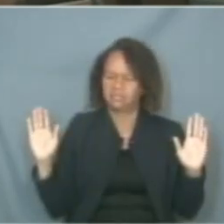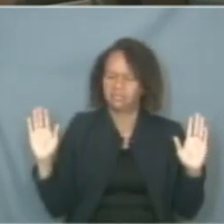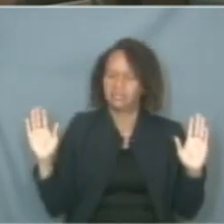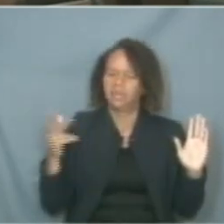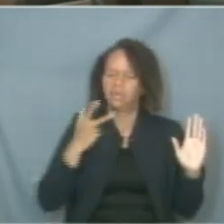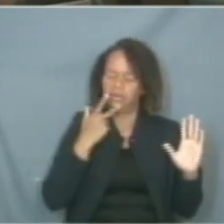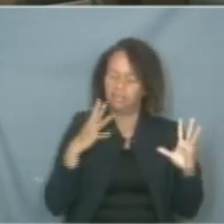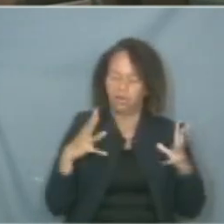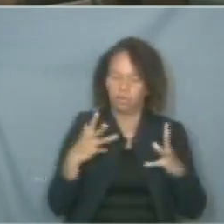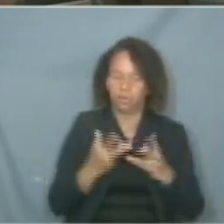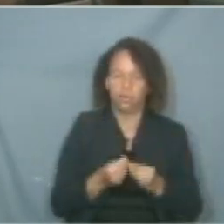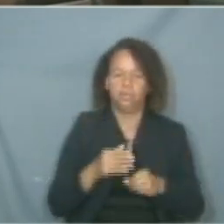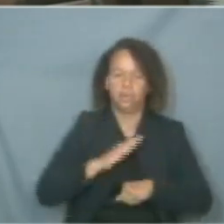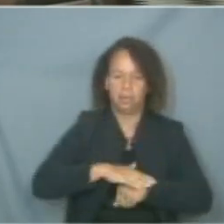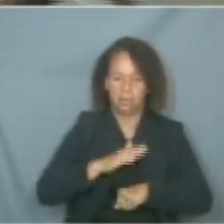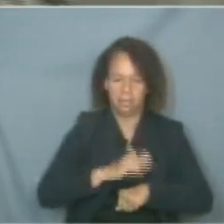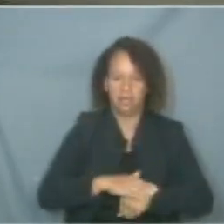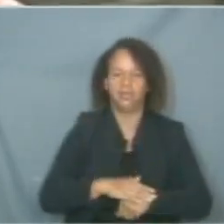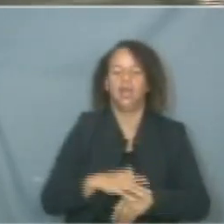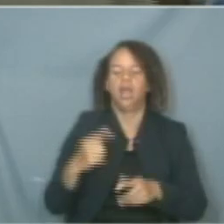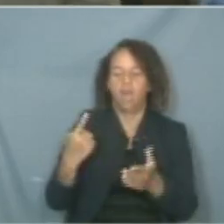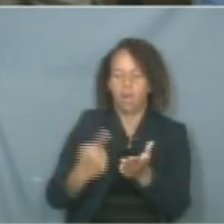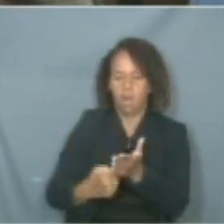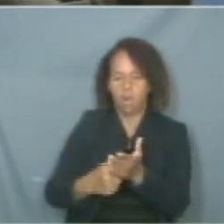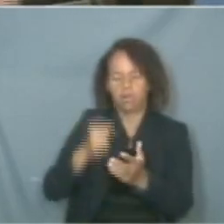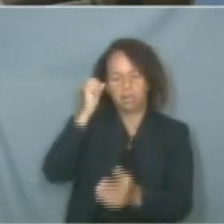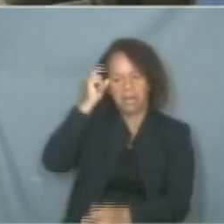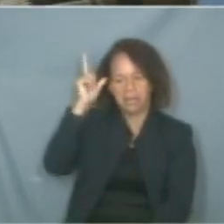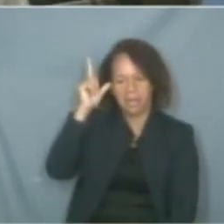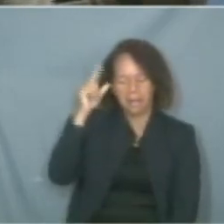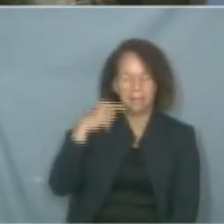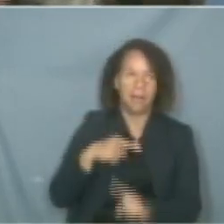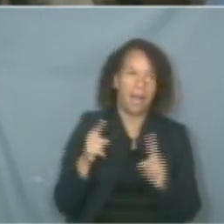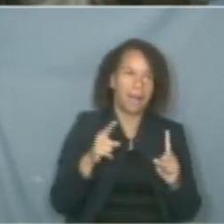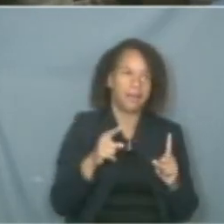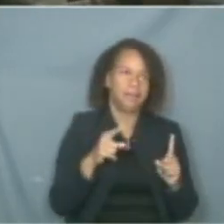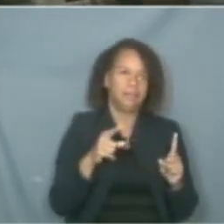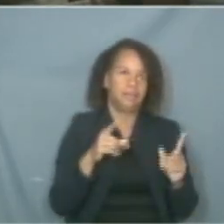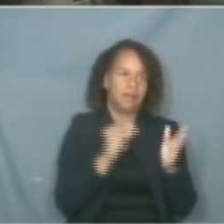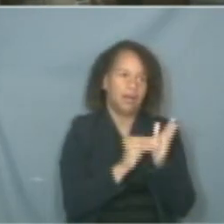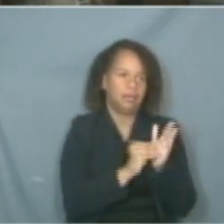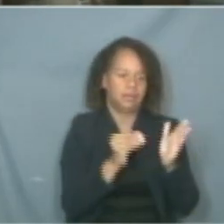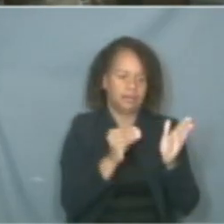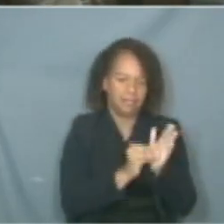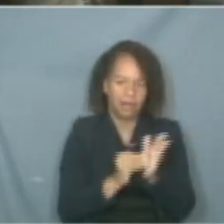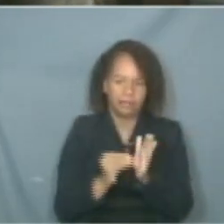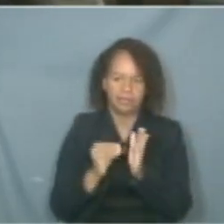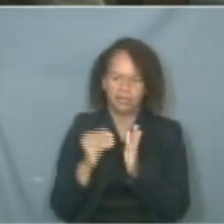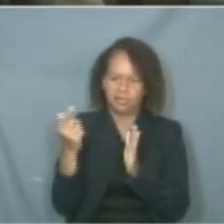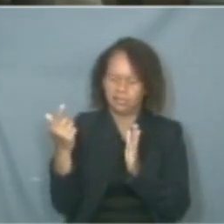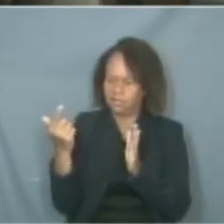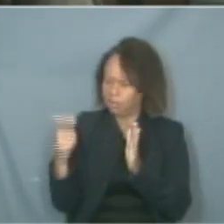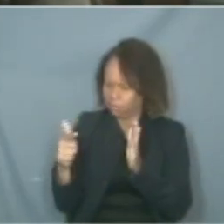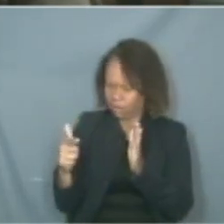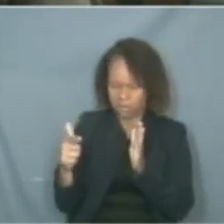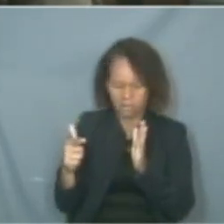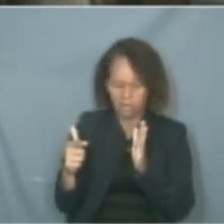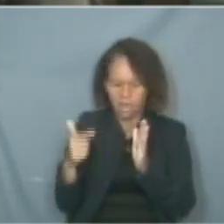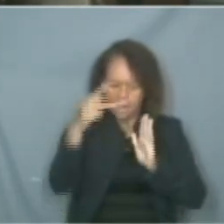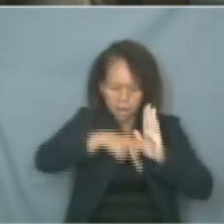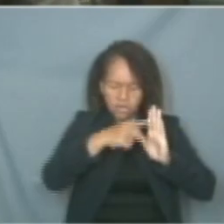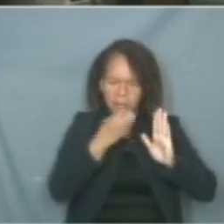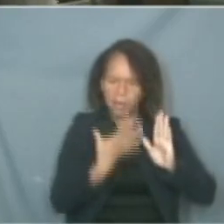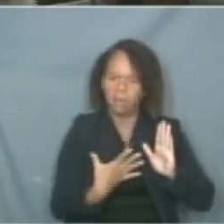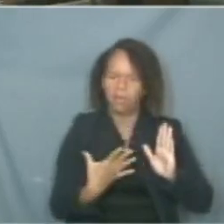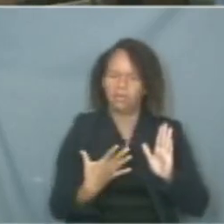disse a todo momento. A gente concorda com a ideia, mas tem isso, tem aquilo, e não tem. O projeto é bom, o projeto